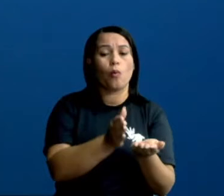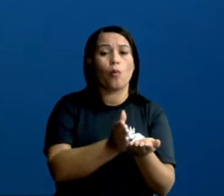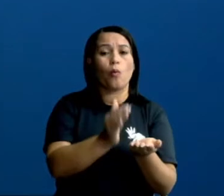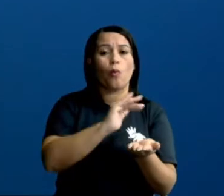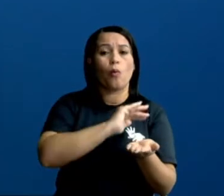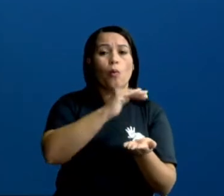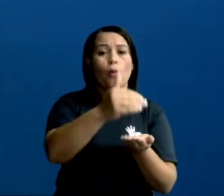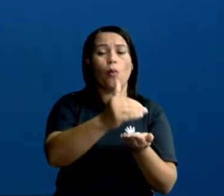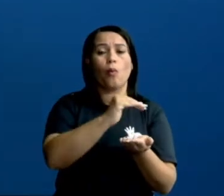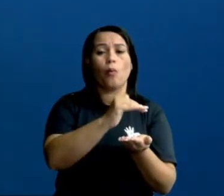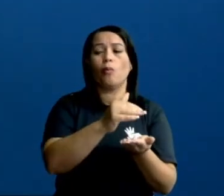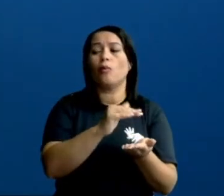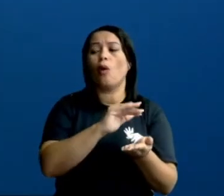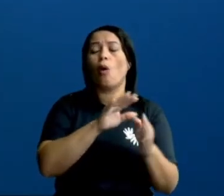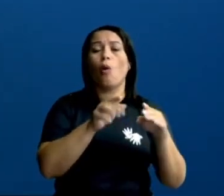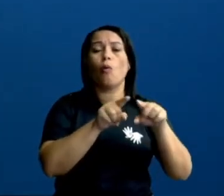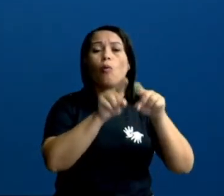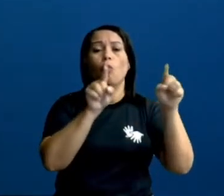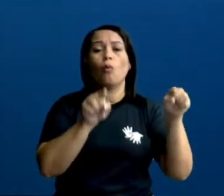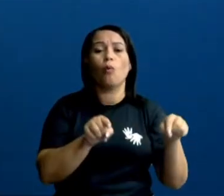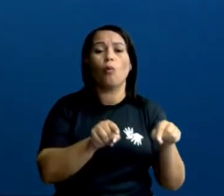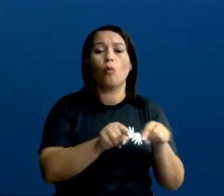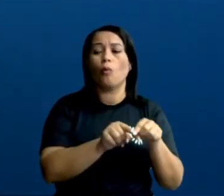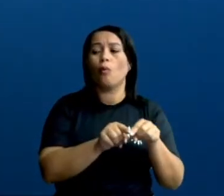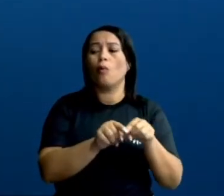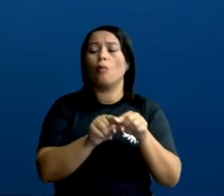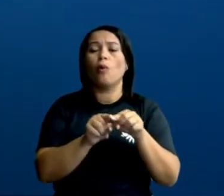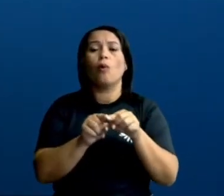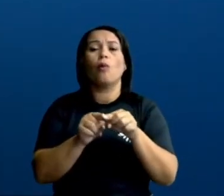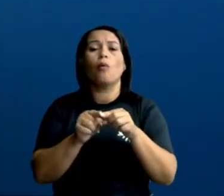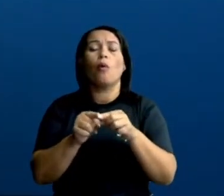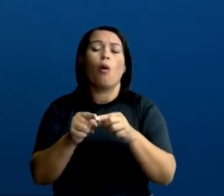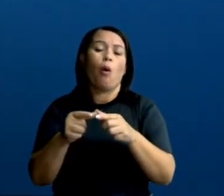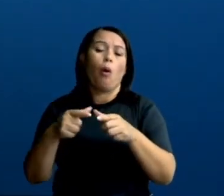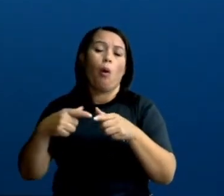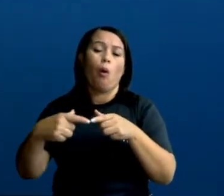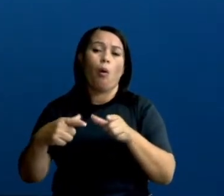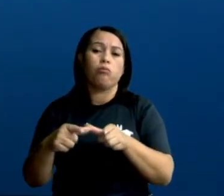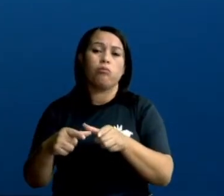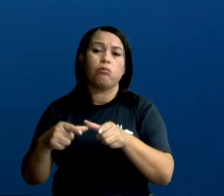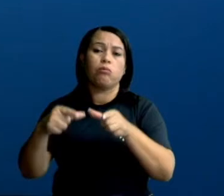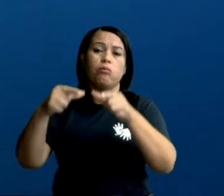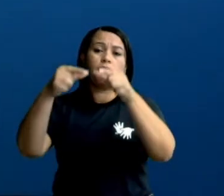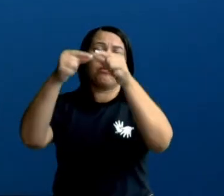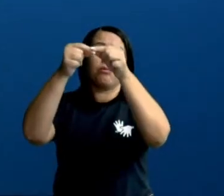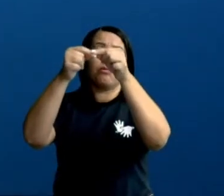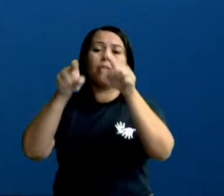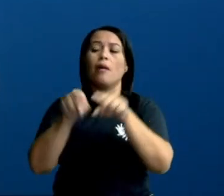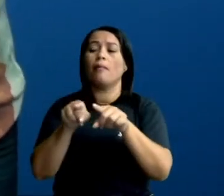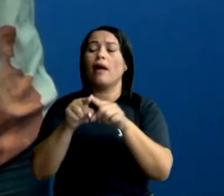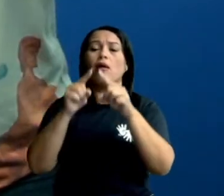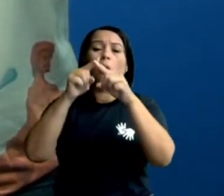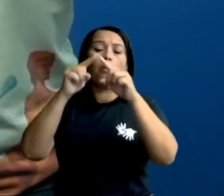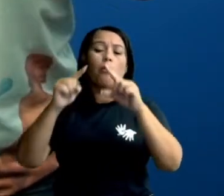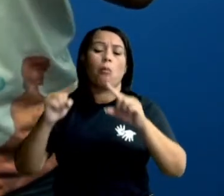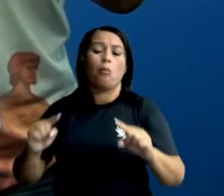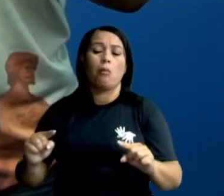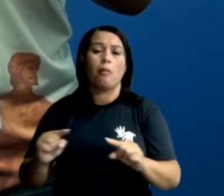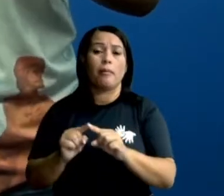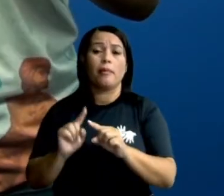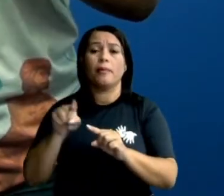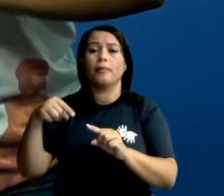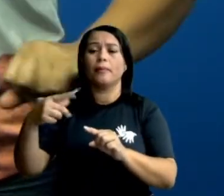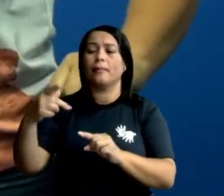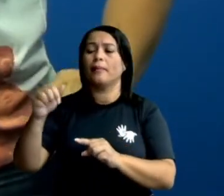a nossa pirâmide e o paralelepípedo ou prisma, tá certo? Então, onde tem as pontinhas